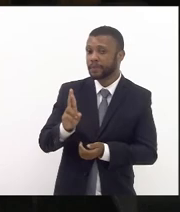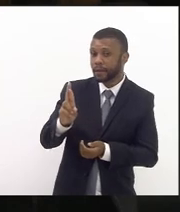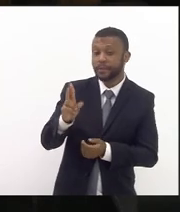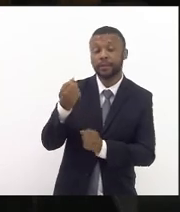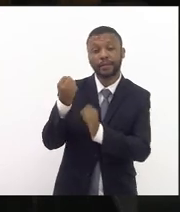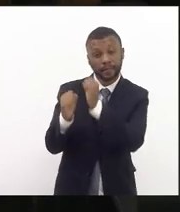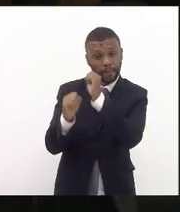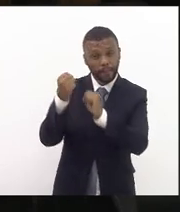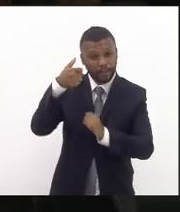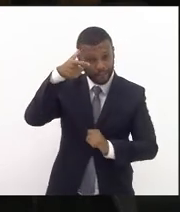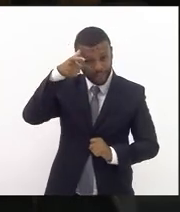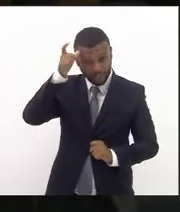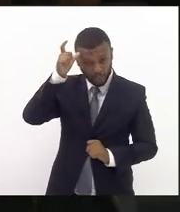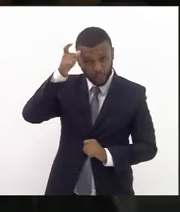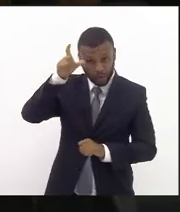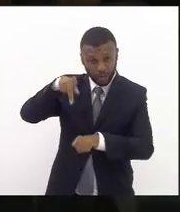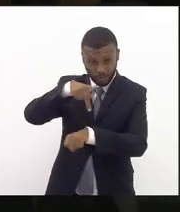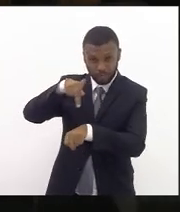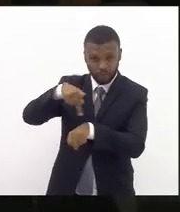empresa turca,